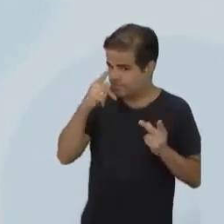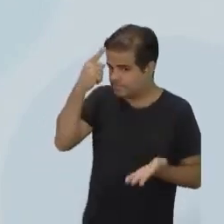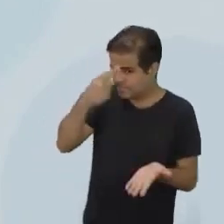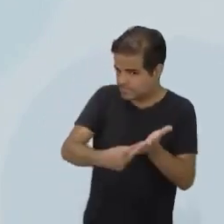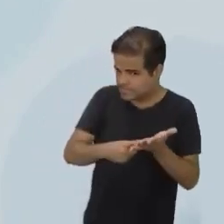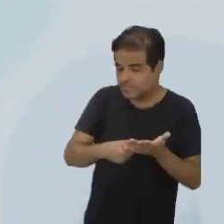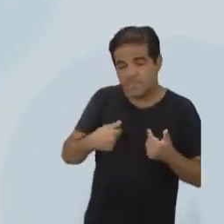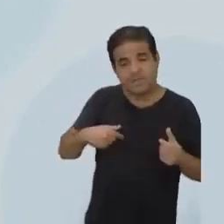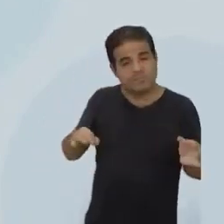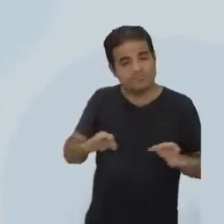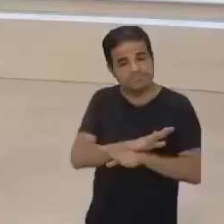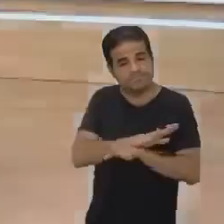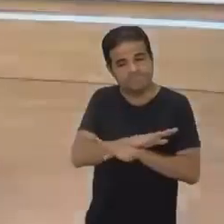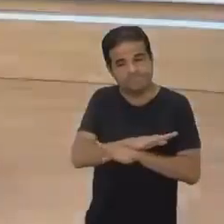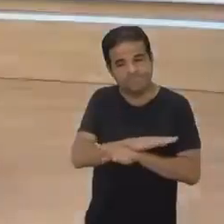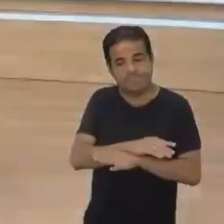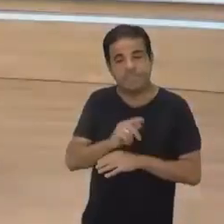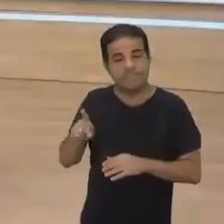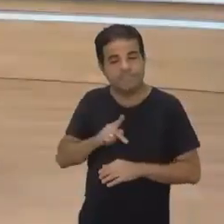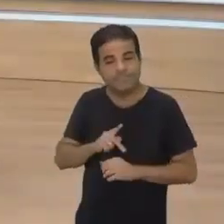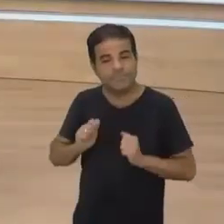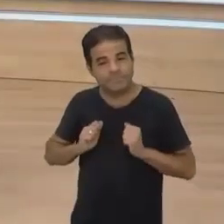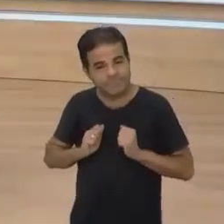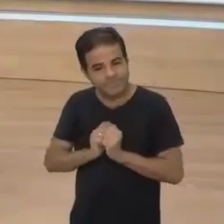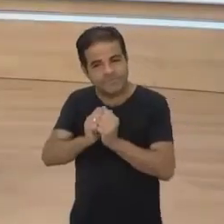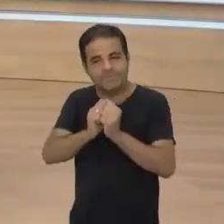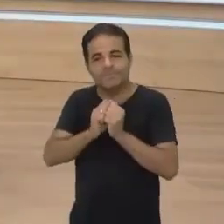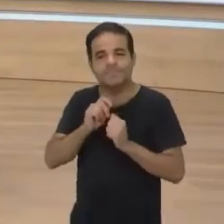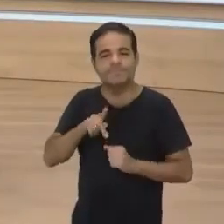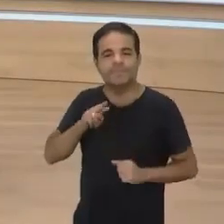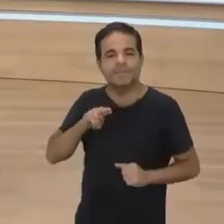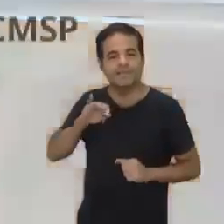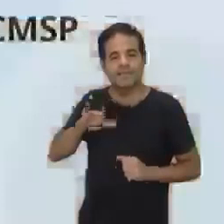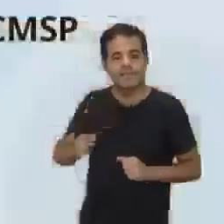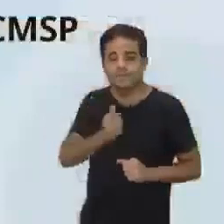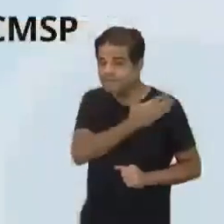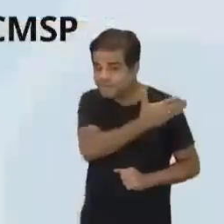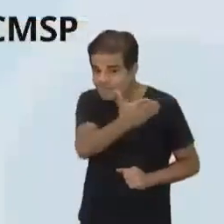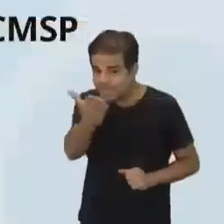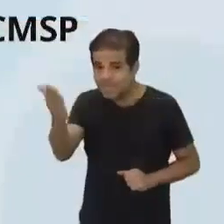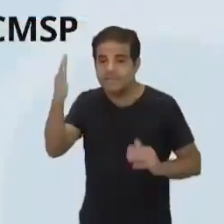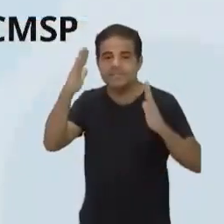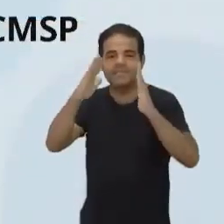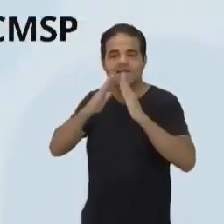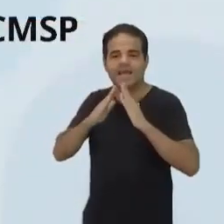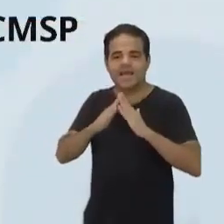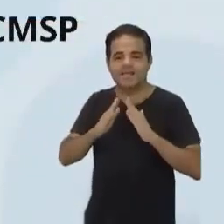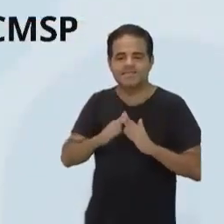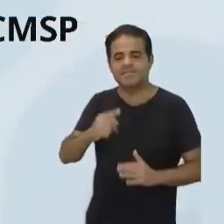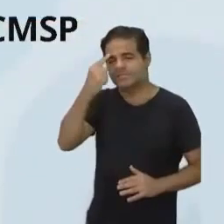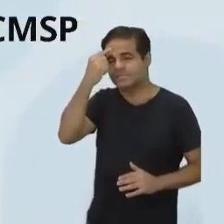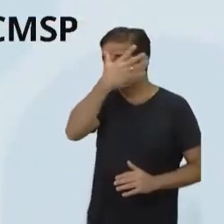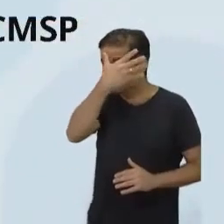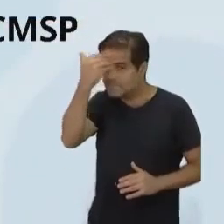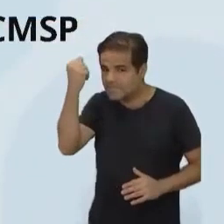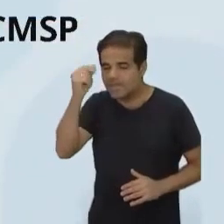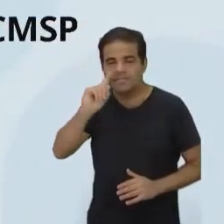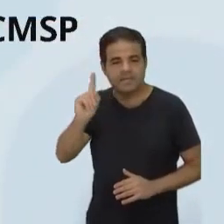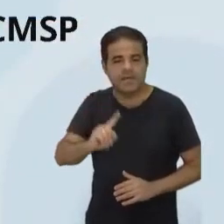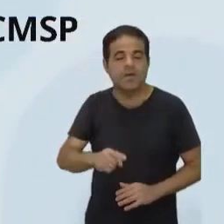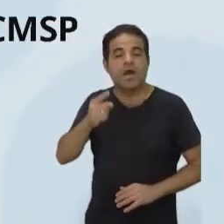certo? Eu fico por aqui com a professora Pri e vocês aí em casa, né, não esqueçam